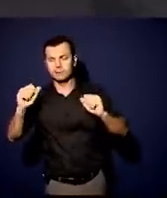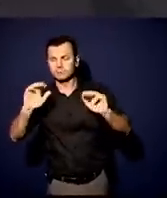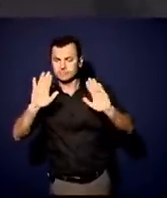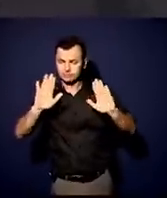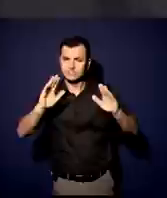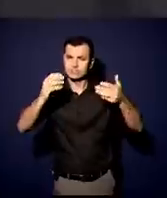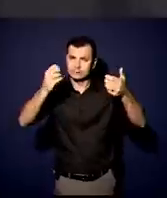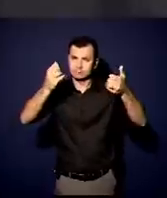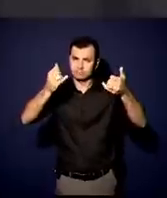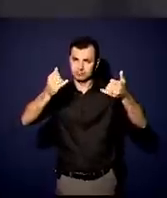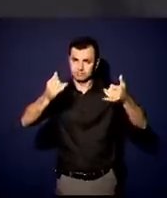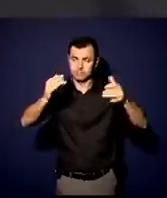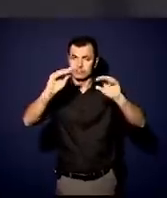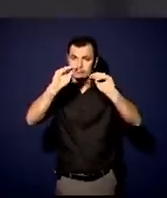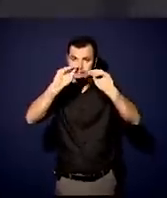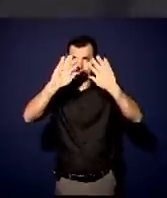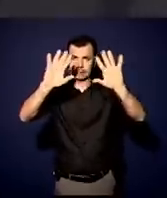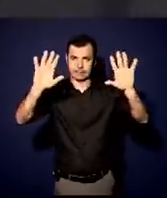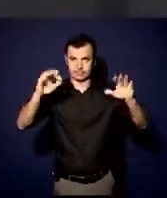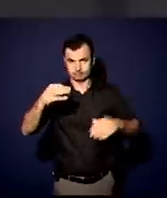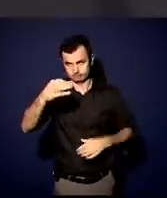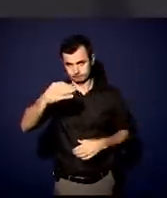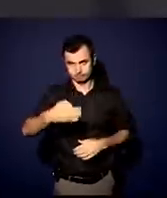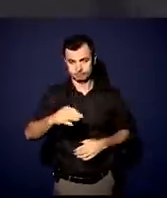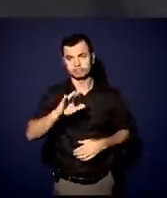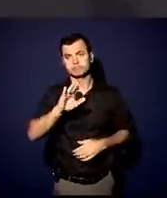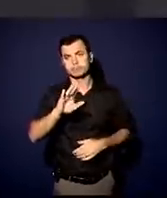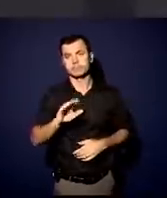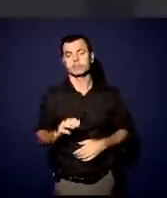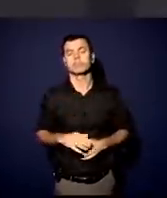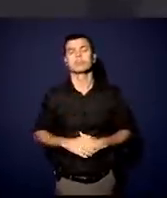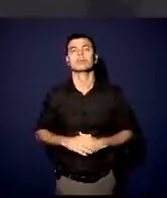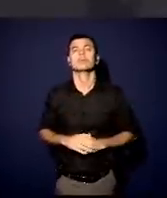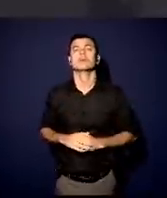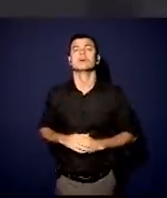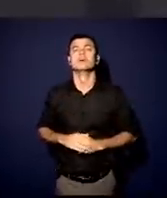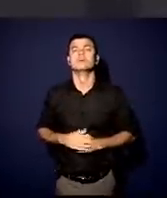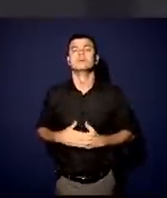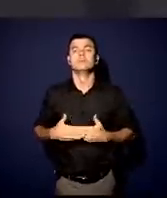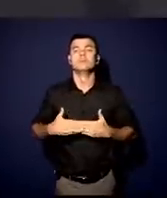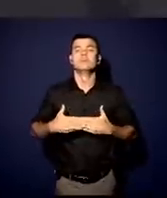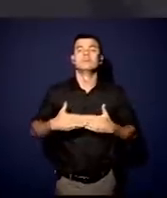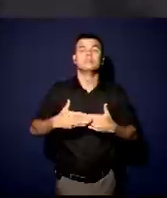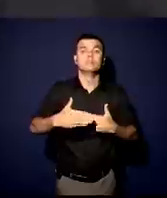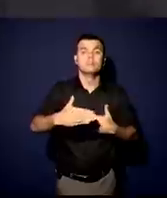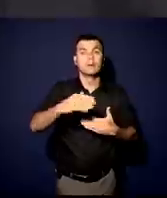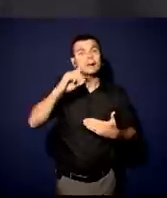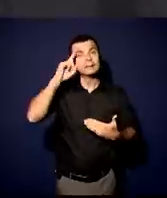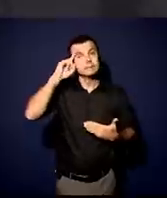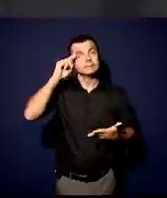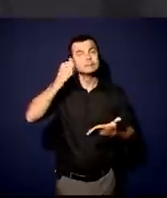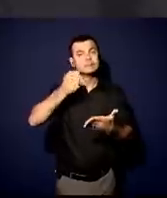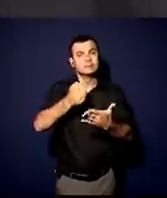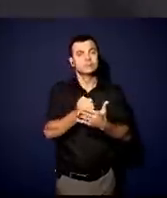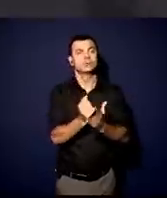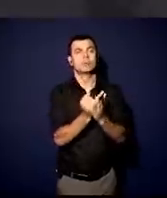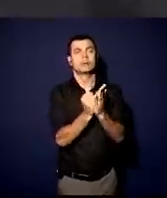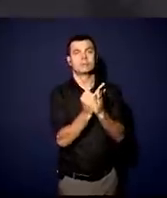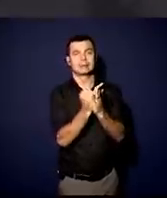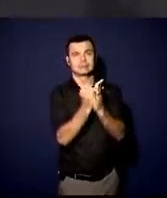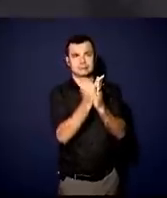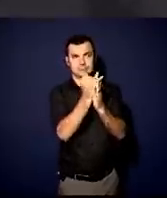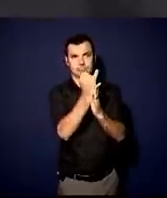trata existe um motivo para o semelhar definir a inflação de necessidade no ano de hoje